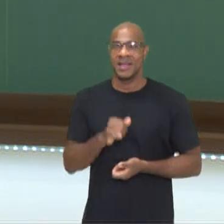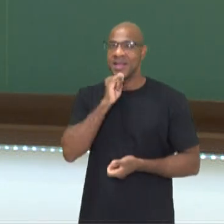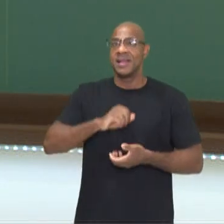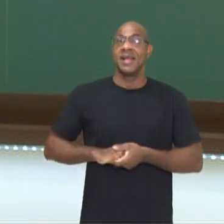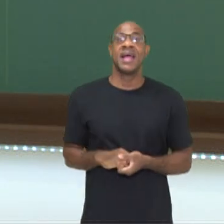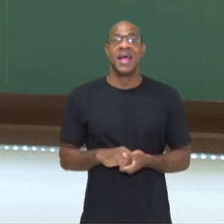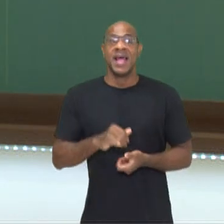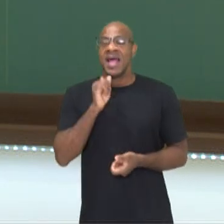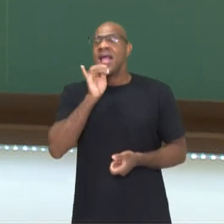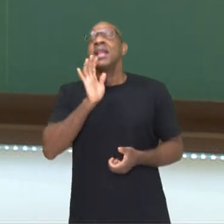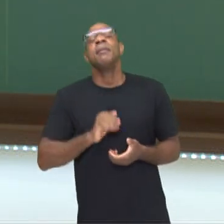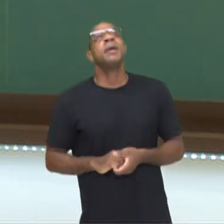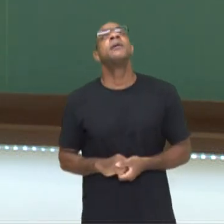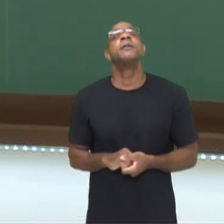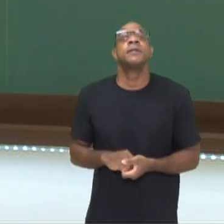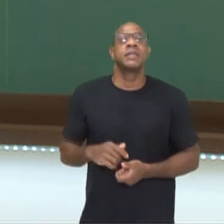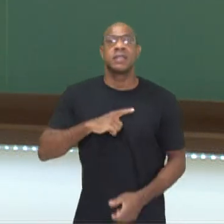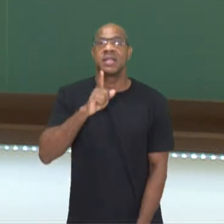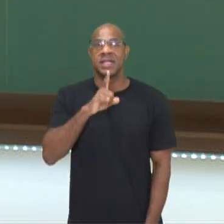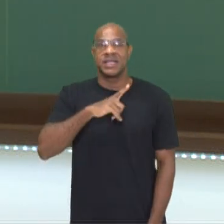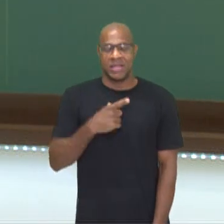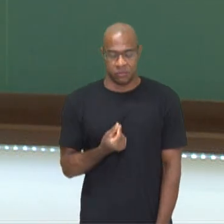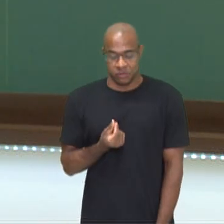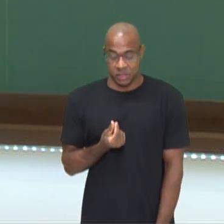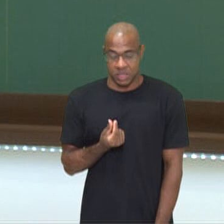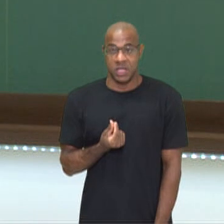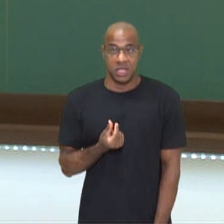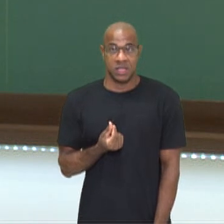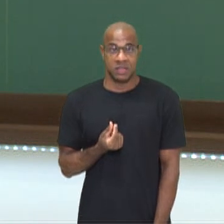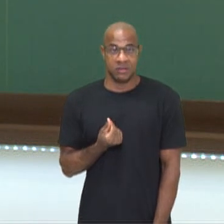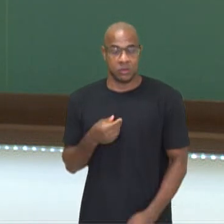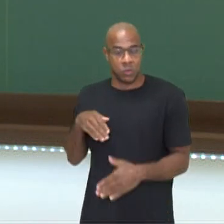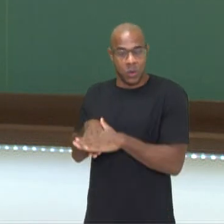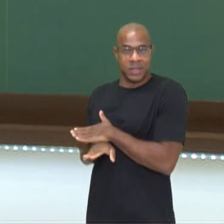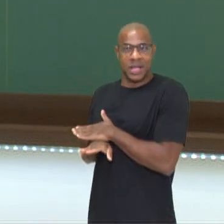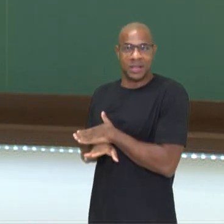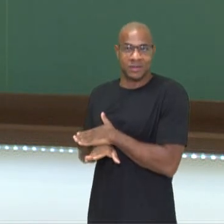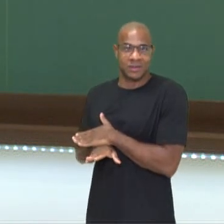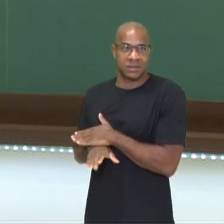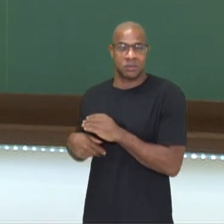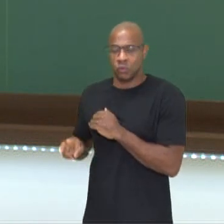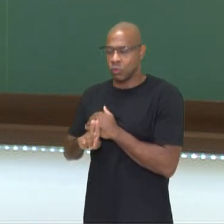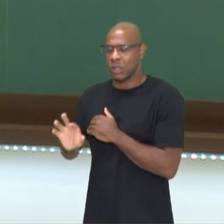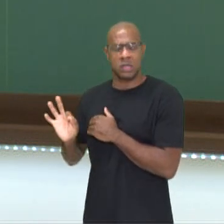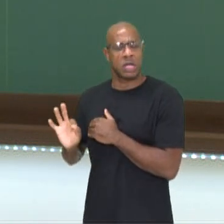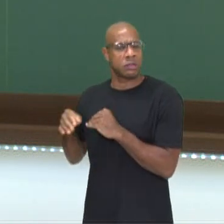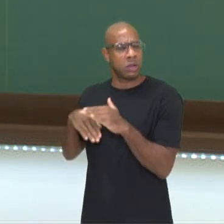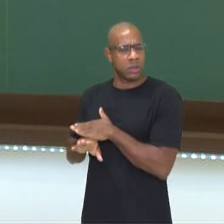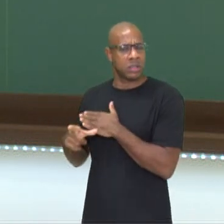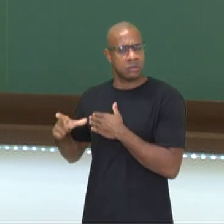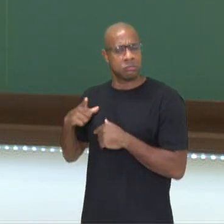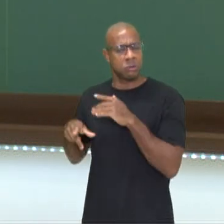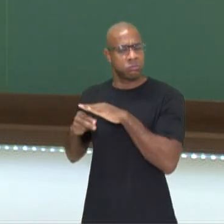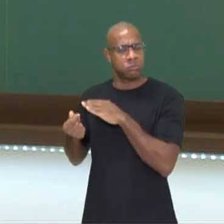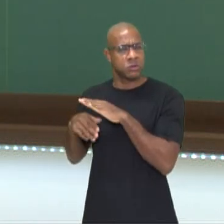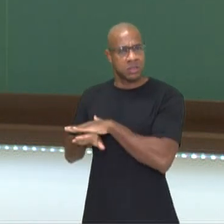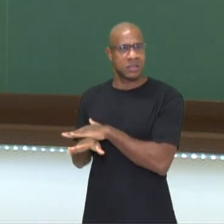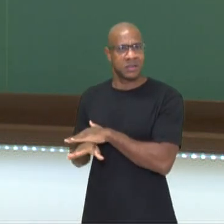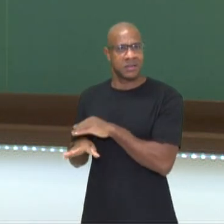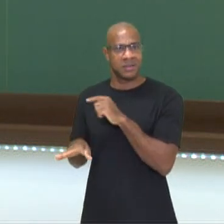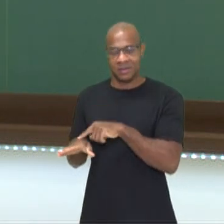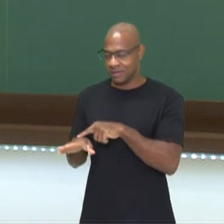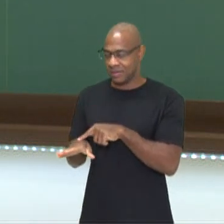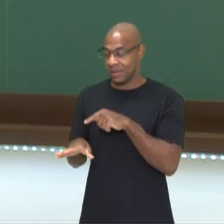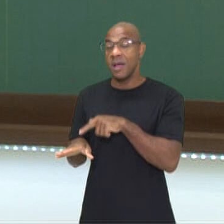invés de uma casa, você tivesse um dinheiro. Tem um dinheiro que não estou usando. O que você pode fazer? Você pode alugar o